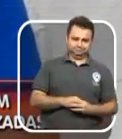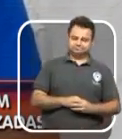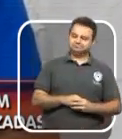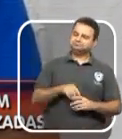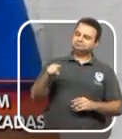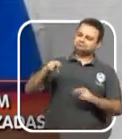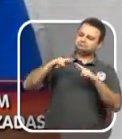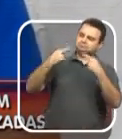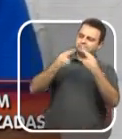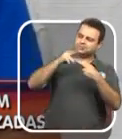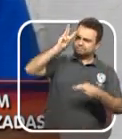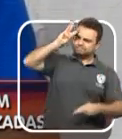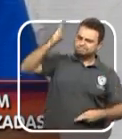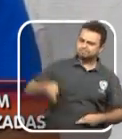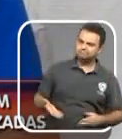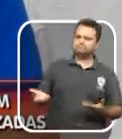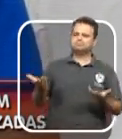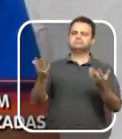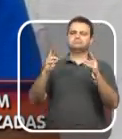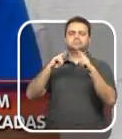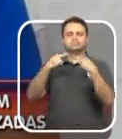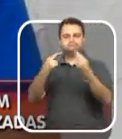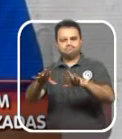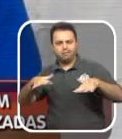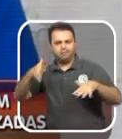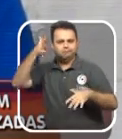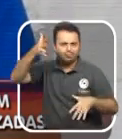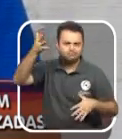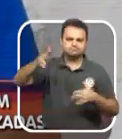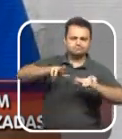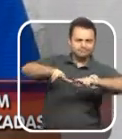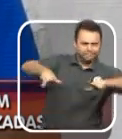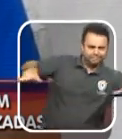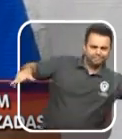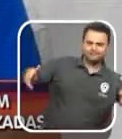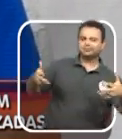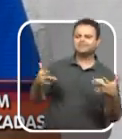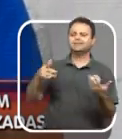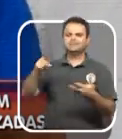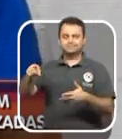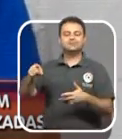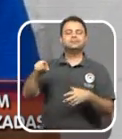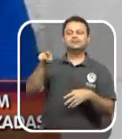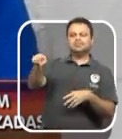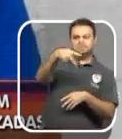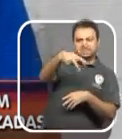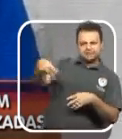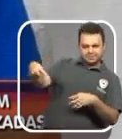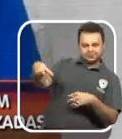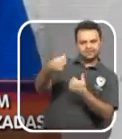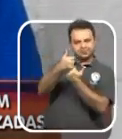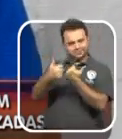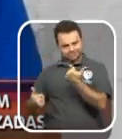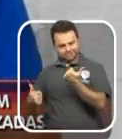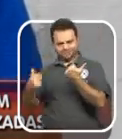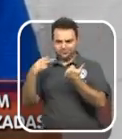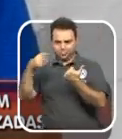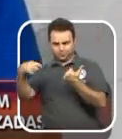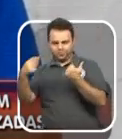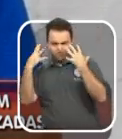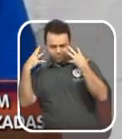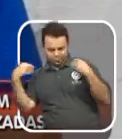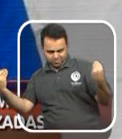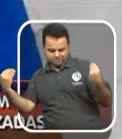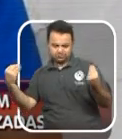isso tem tido um resultado muito positivo. Ao final, aquela situação normalmente é debatida e é resolvida.